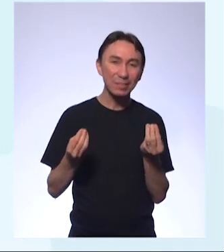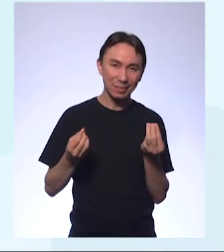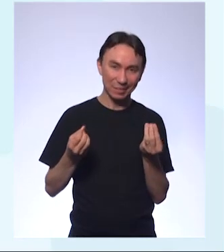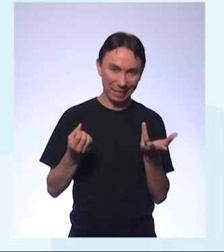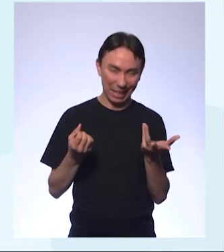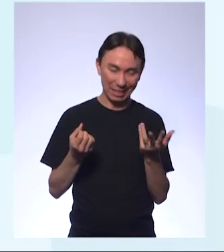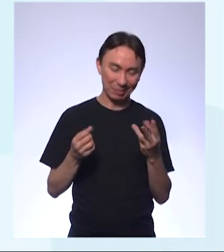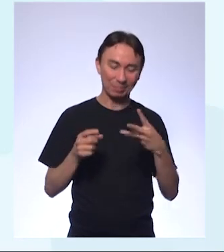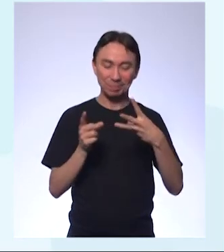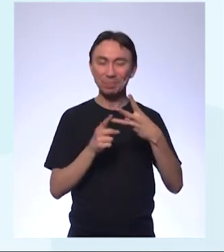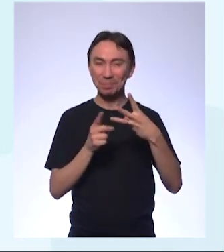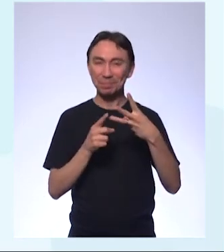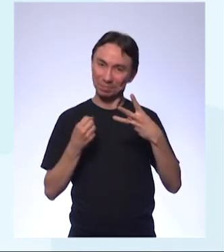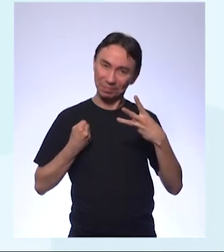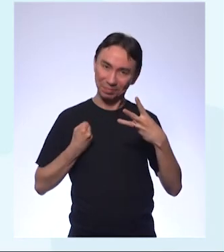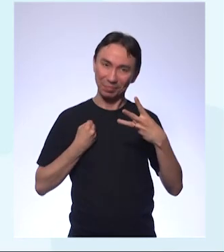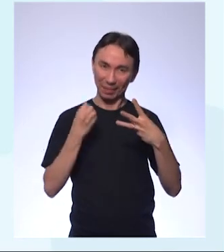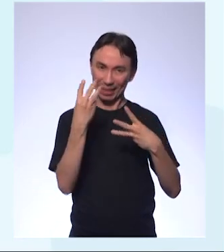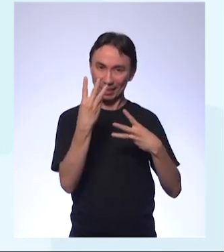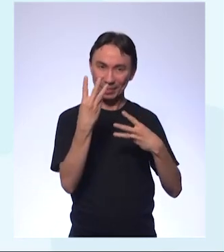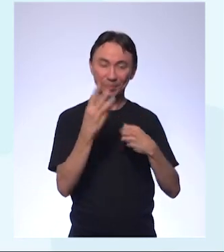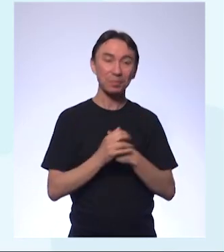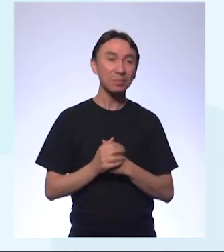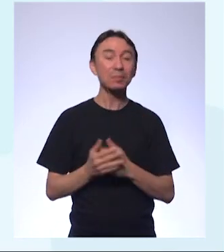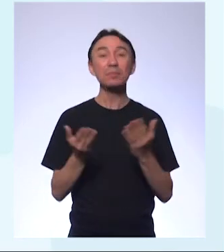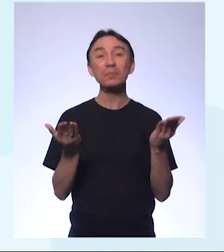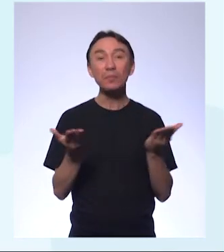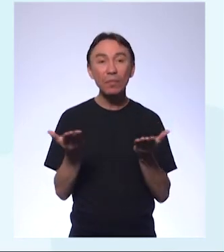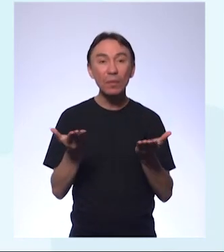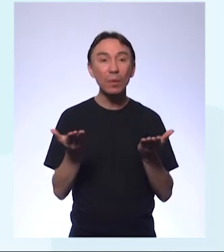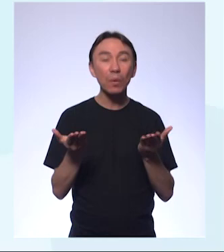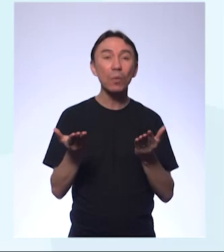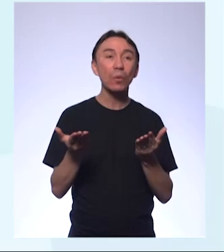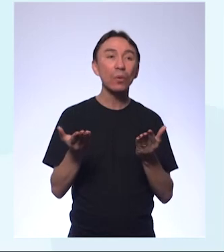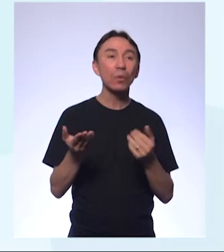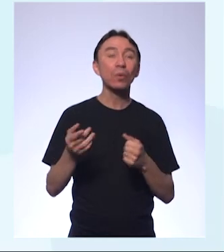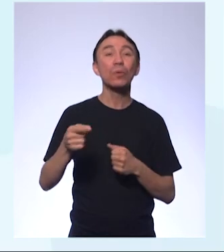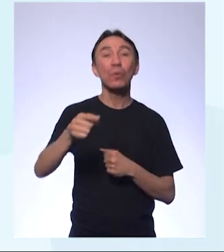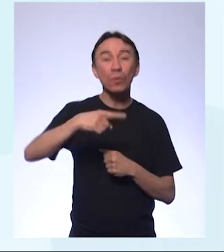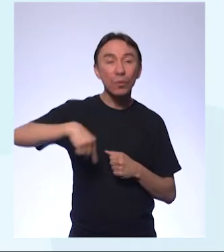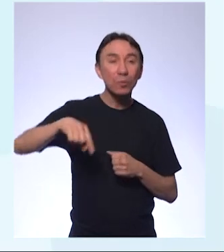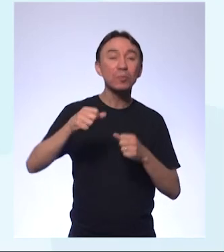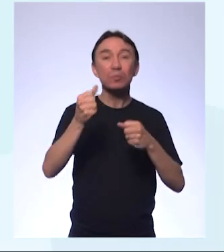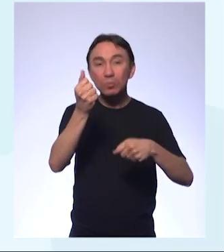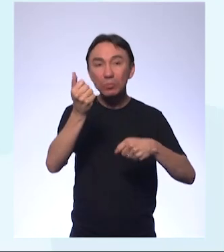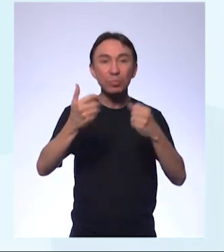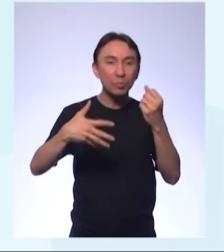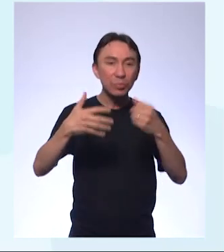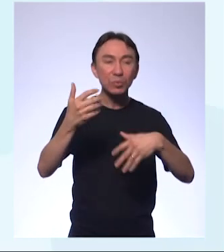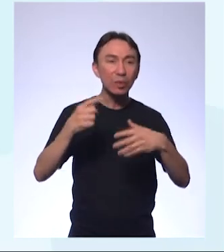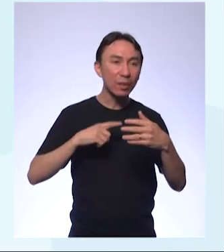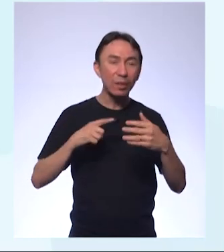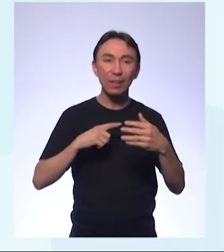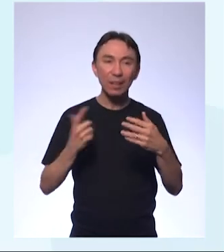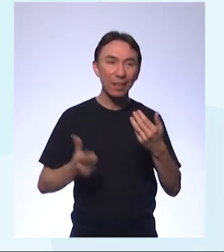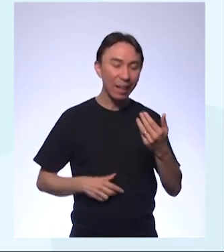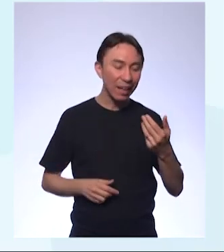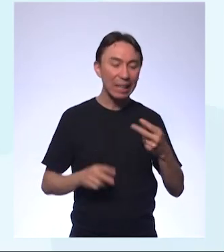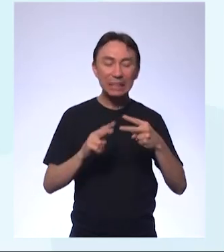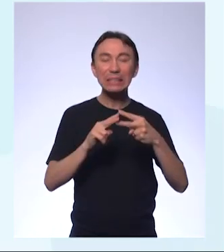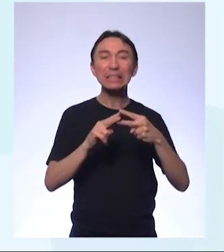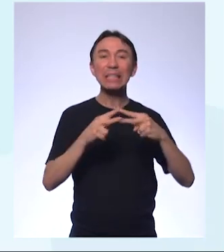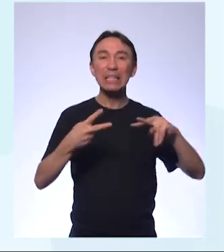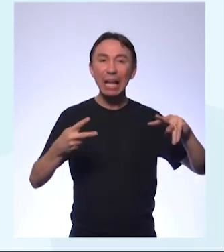isso. Então, agora, vamos para falar um pouquinho aí do que é a molécula de DNA, né?